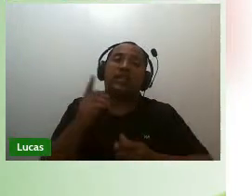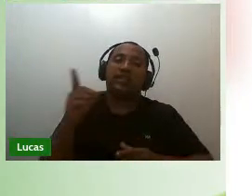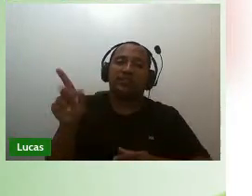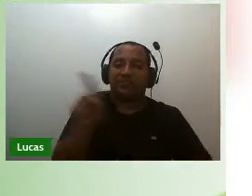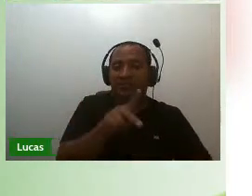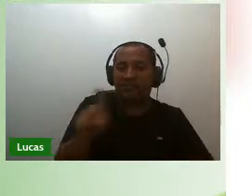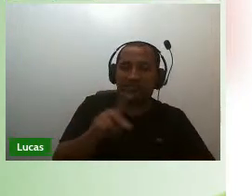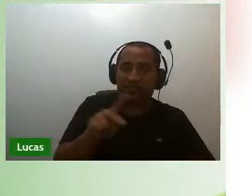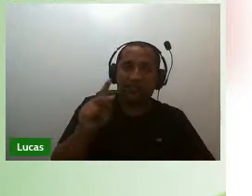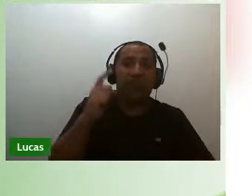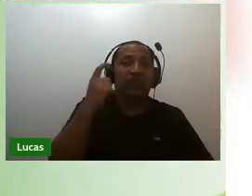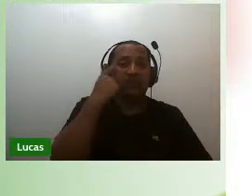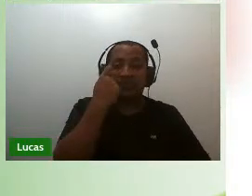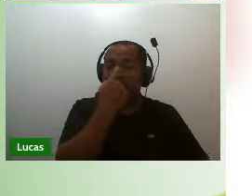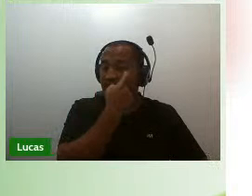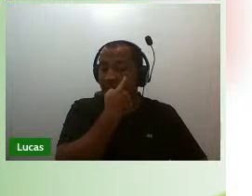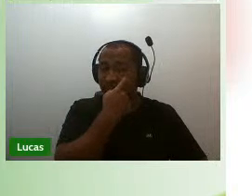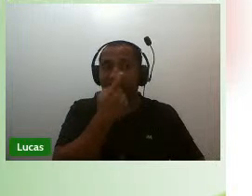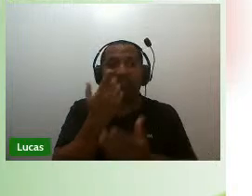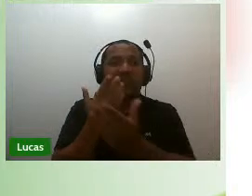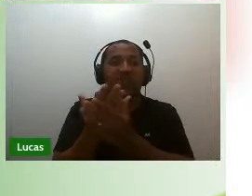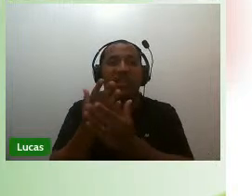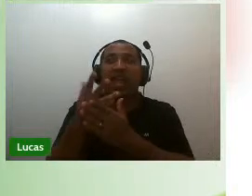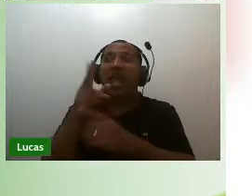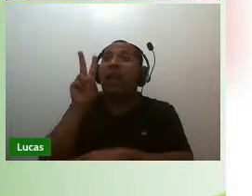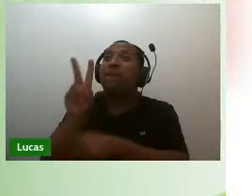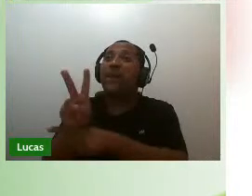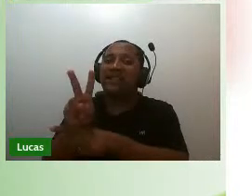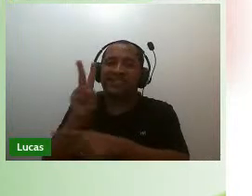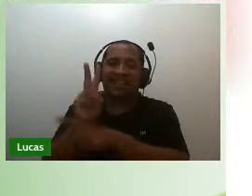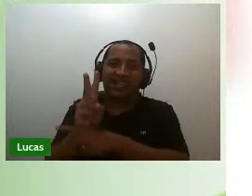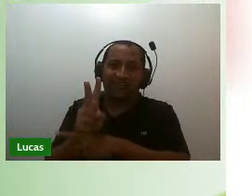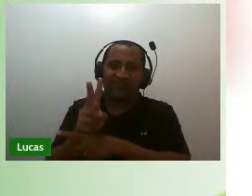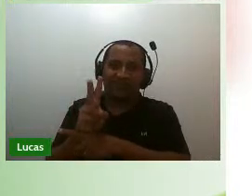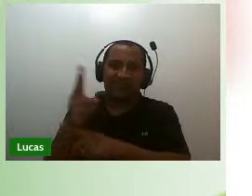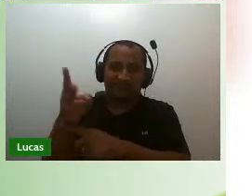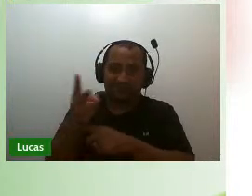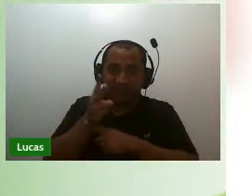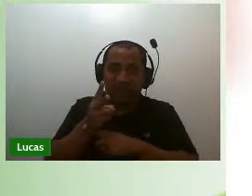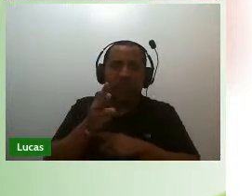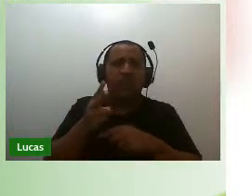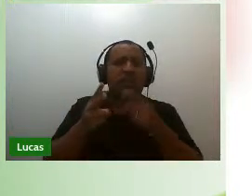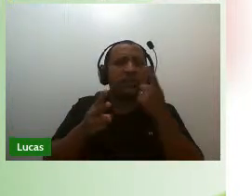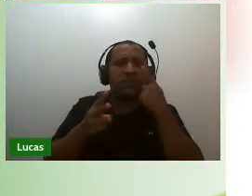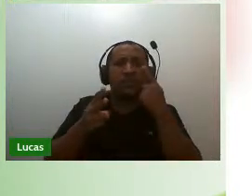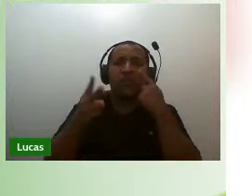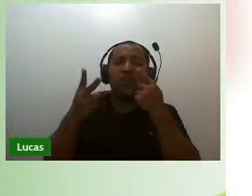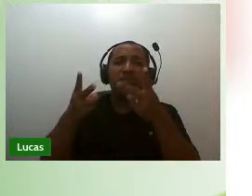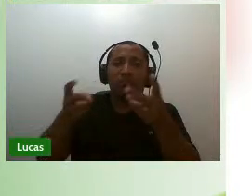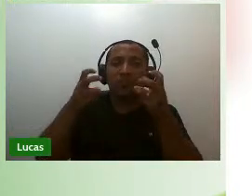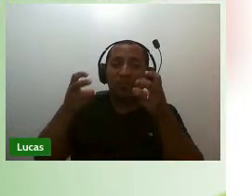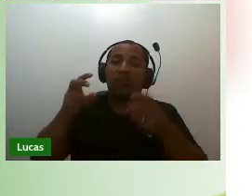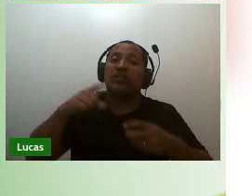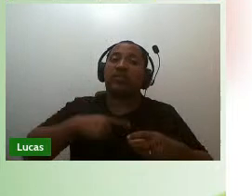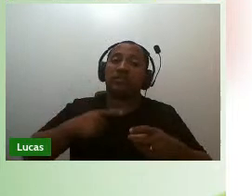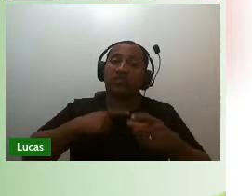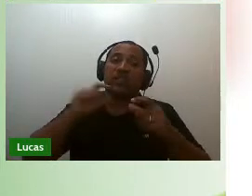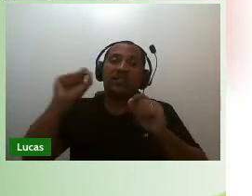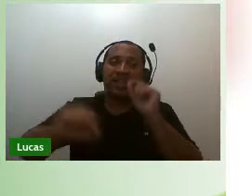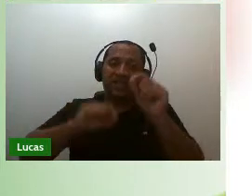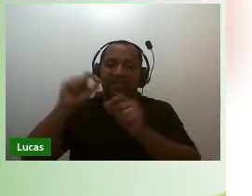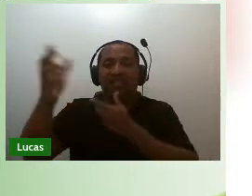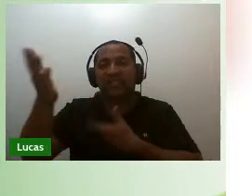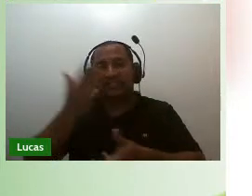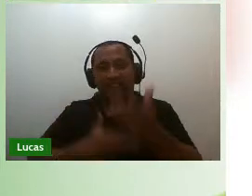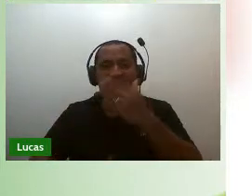os olhos dos alunos emprestados para que ele possa perceber de fato a realidade com quem está interagindo. Então,